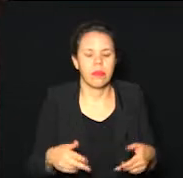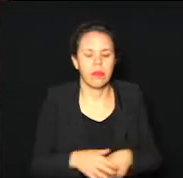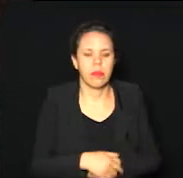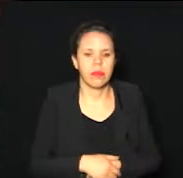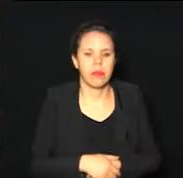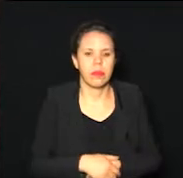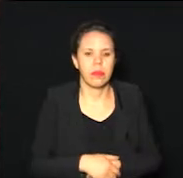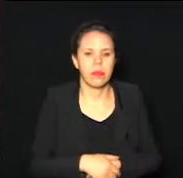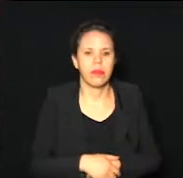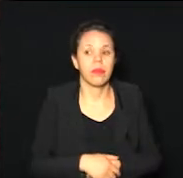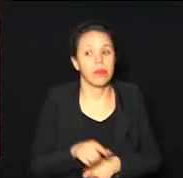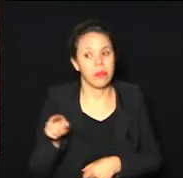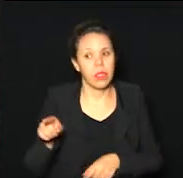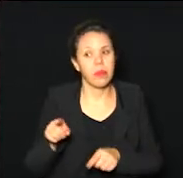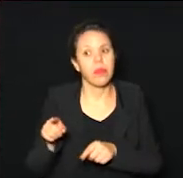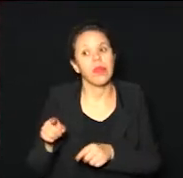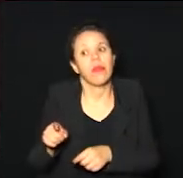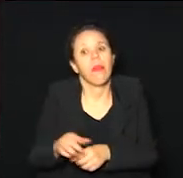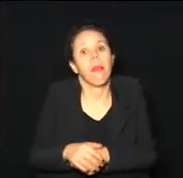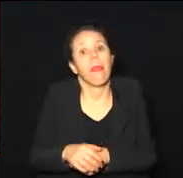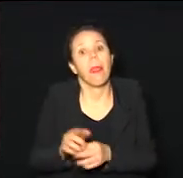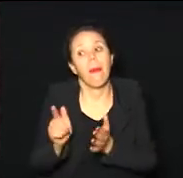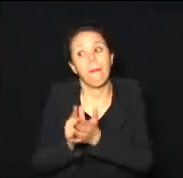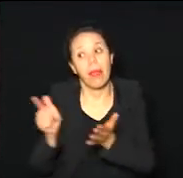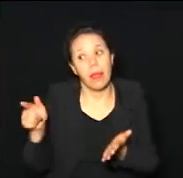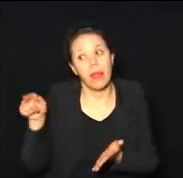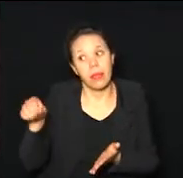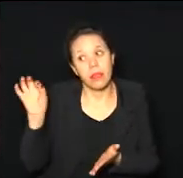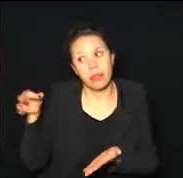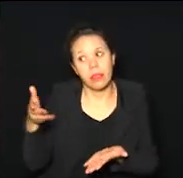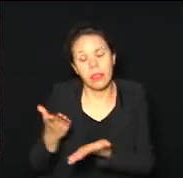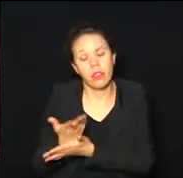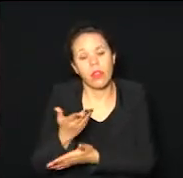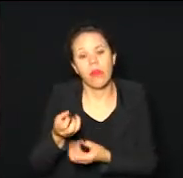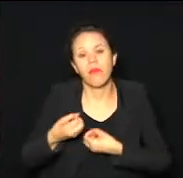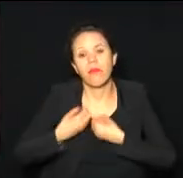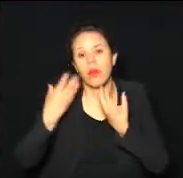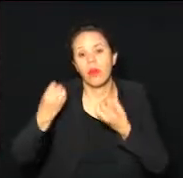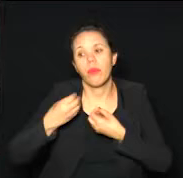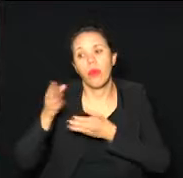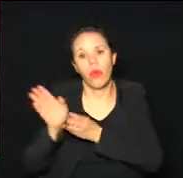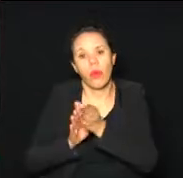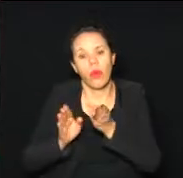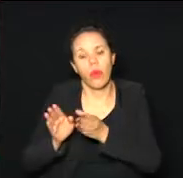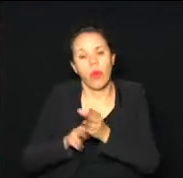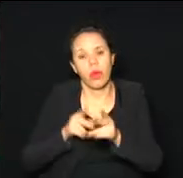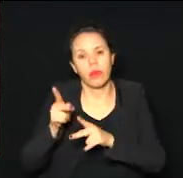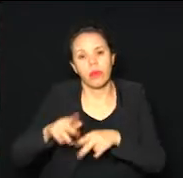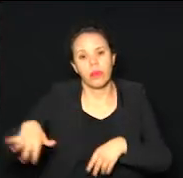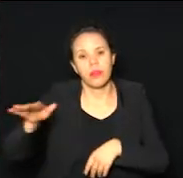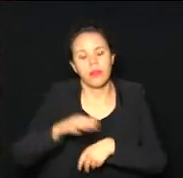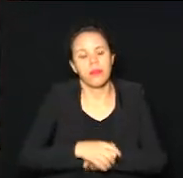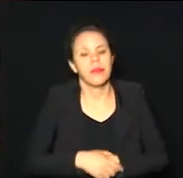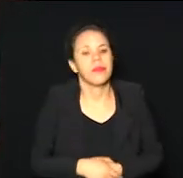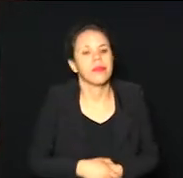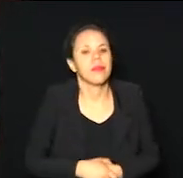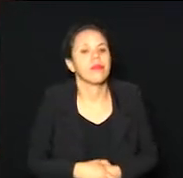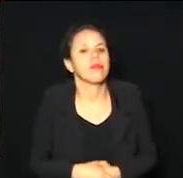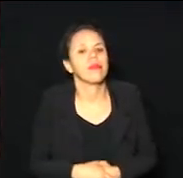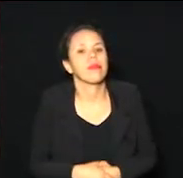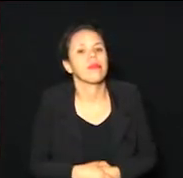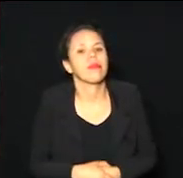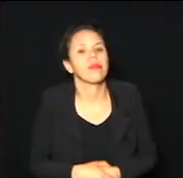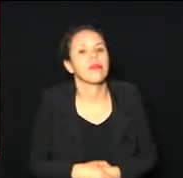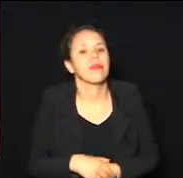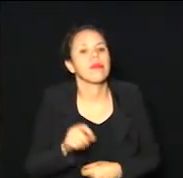Então, a imprensa também acertou, né? Trazendo a informação, a orientação para as pessoas.